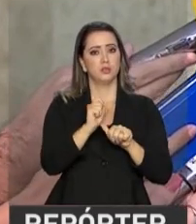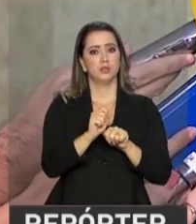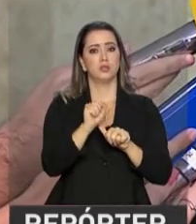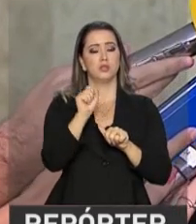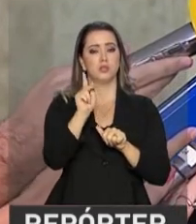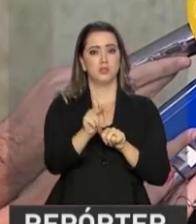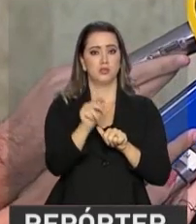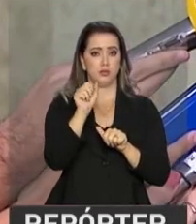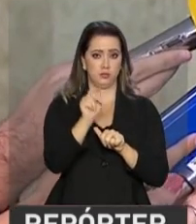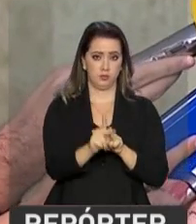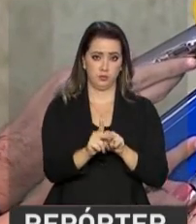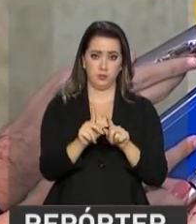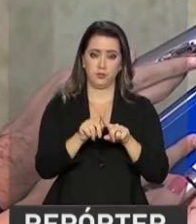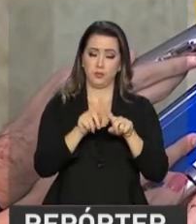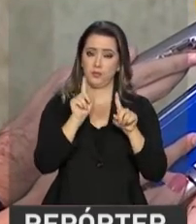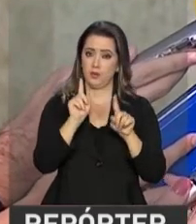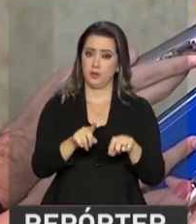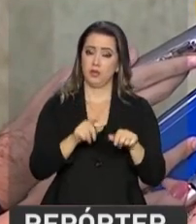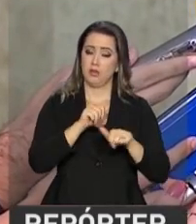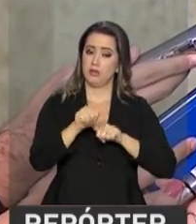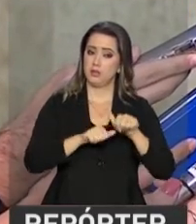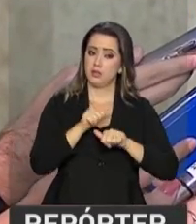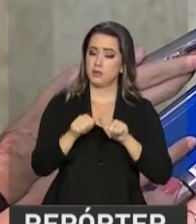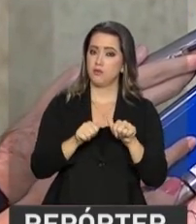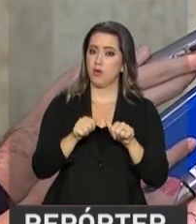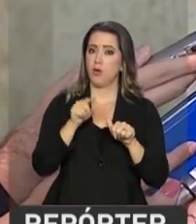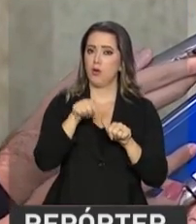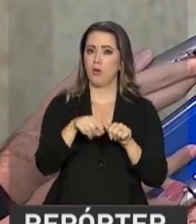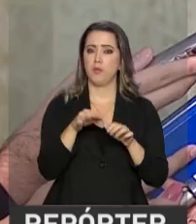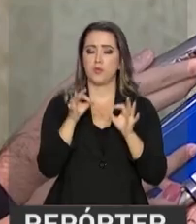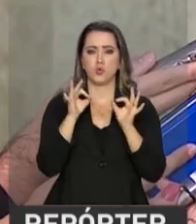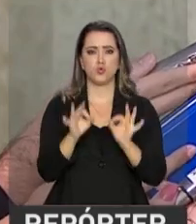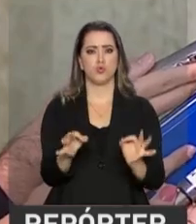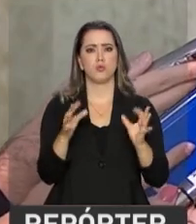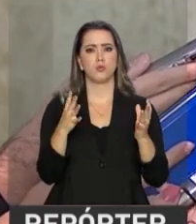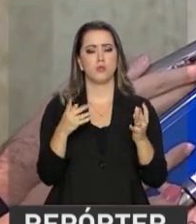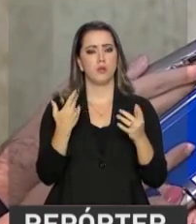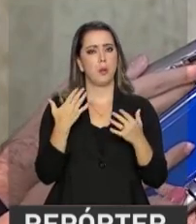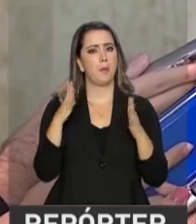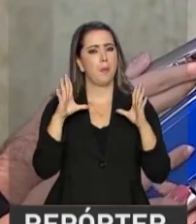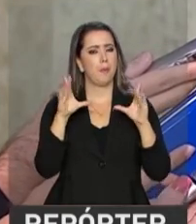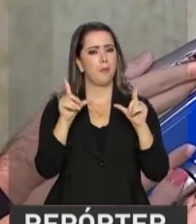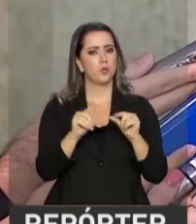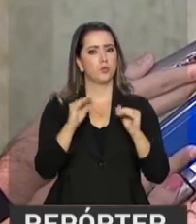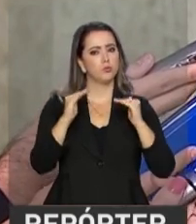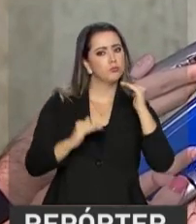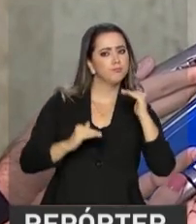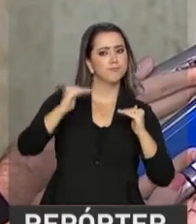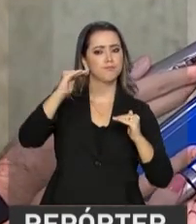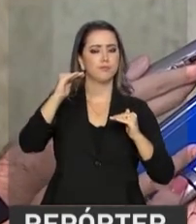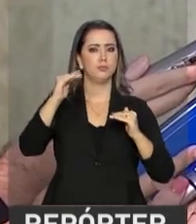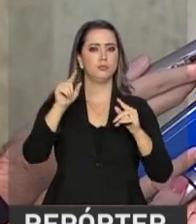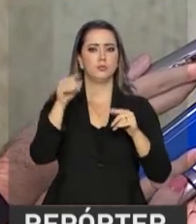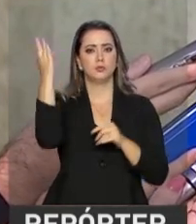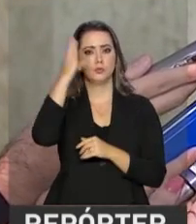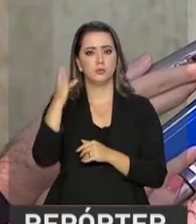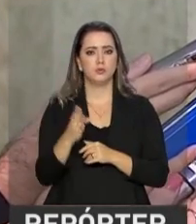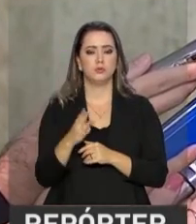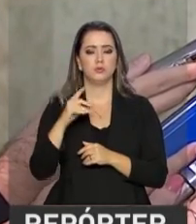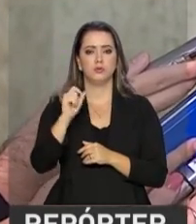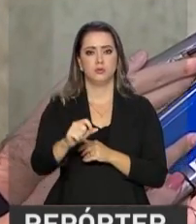previdência que a transforma em uma previdência mais justo menos desigual o brasil